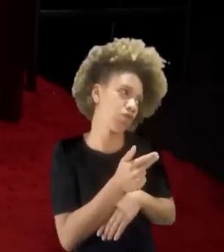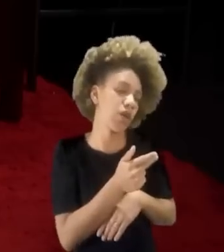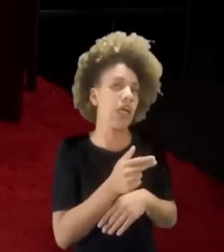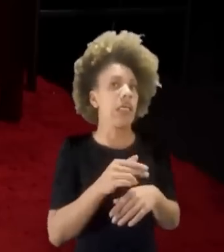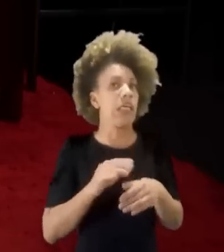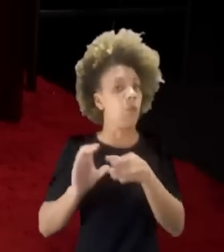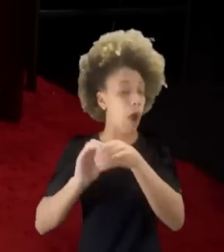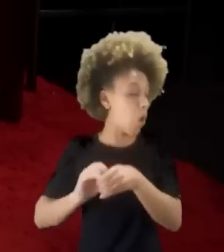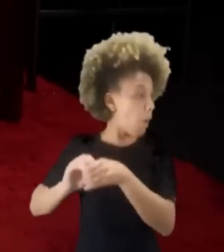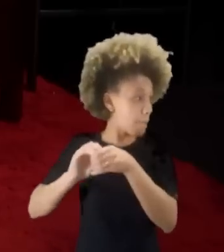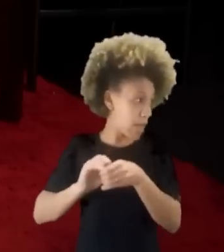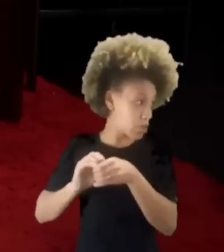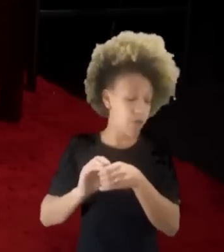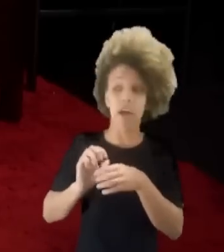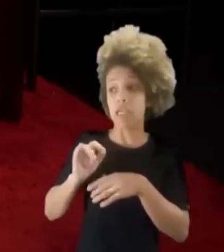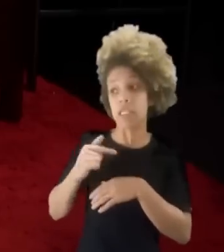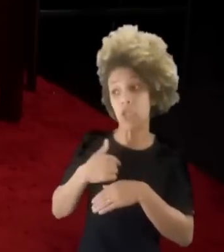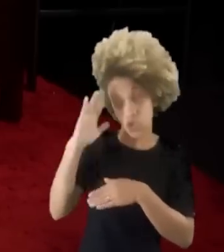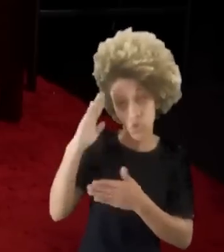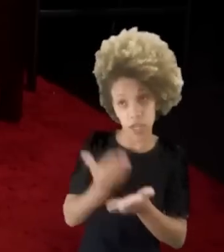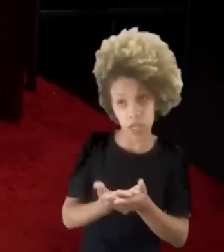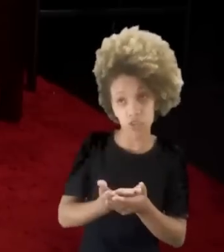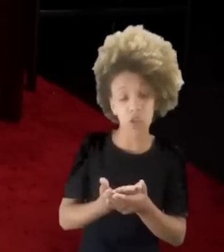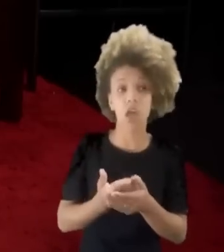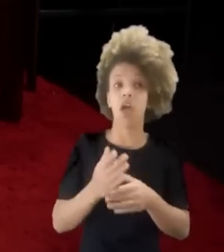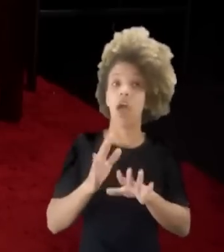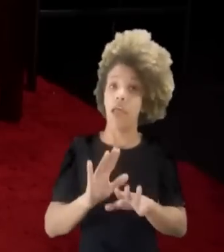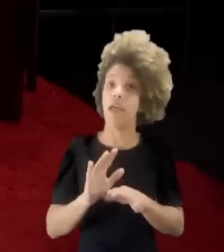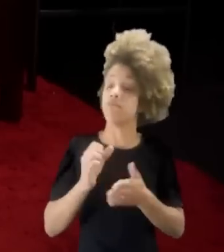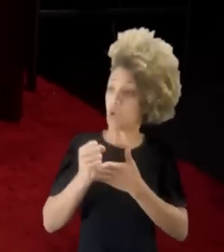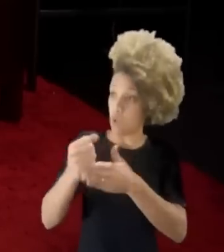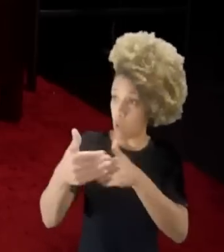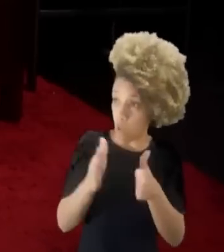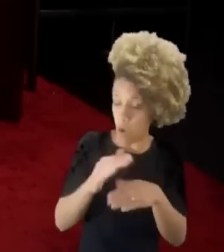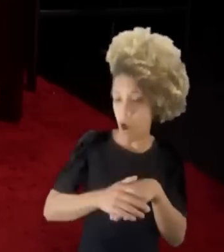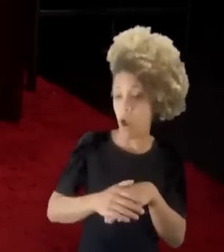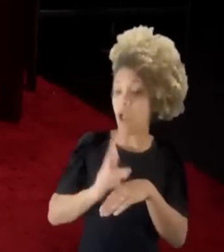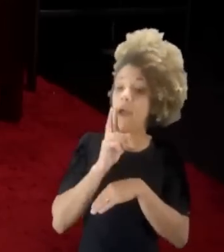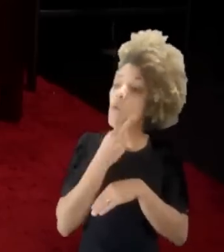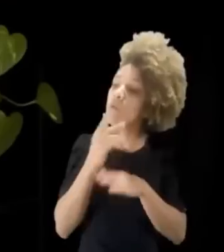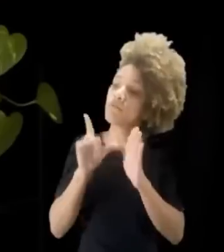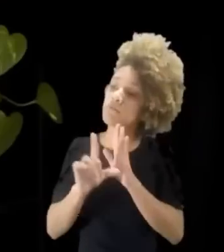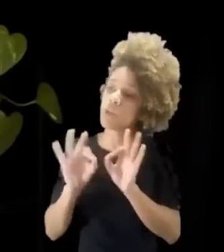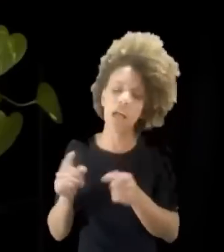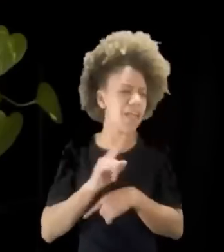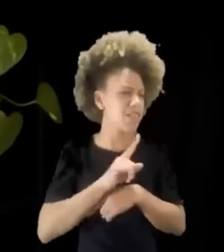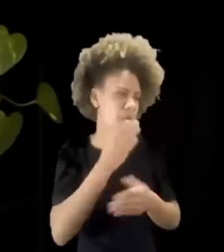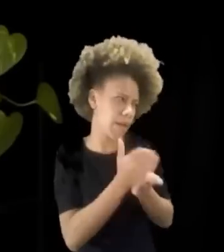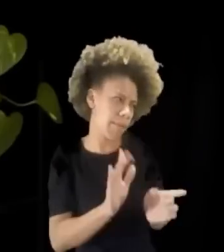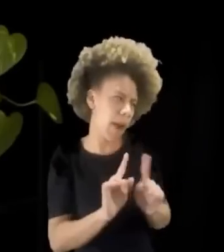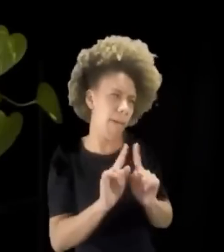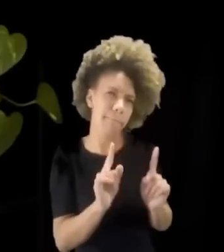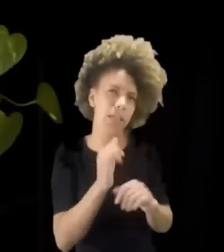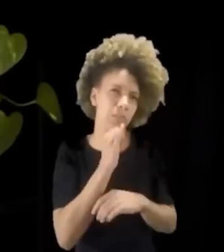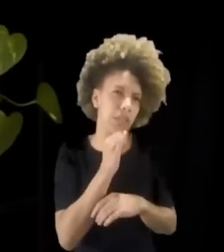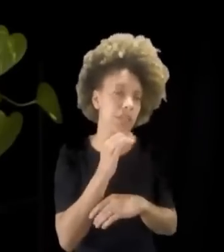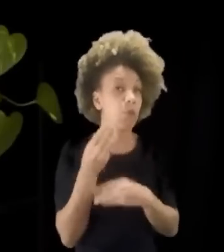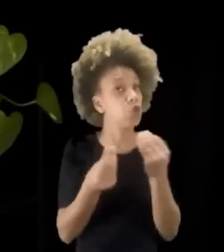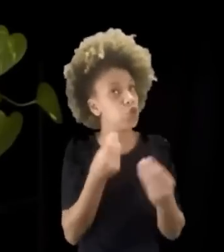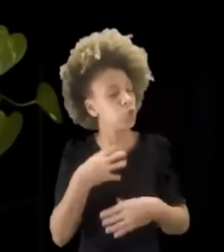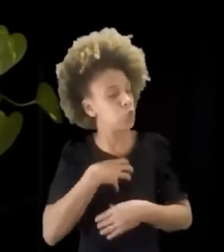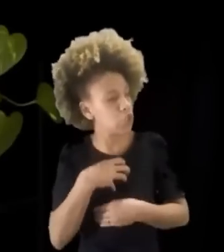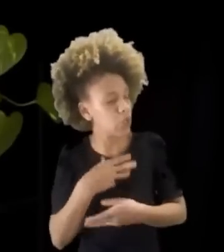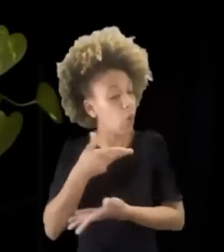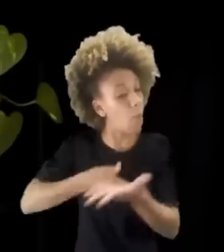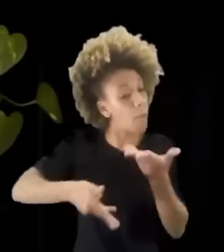cooperativa Se hoje eu acredito numa coisa é que o maior aliado do entregador é o pequeno restaurante não necessariamente quebrar mas pelo menos de alguma maneira